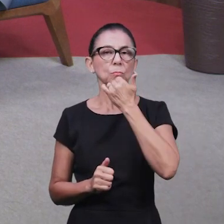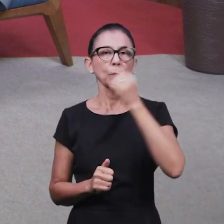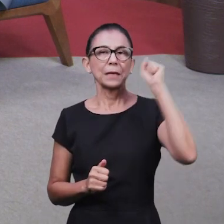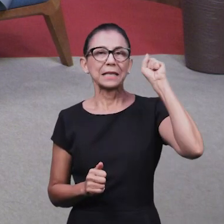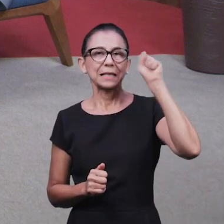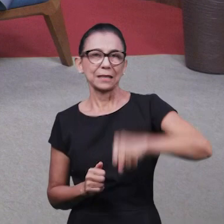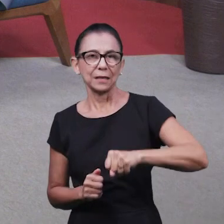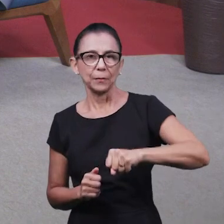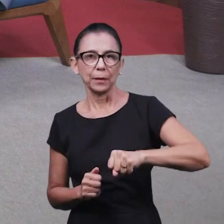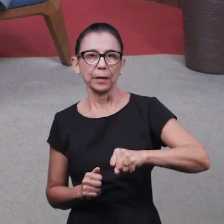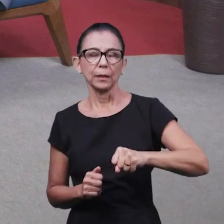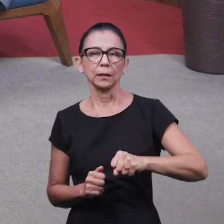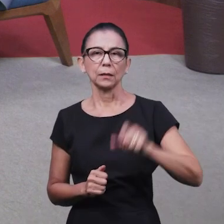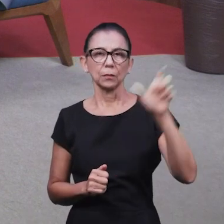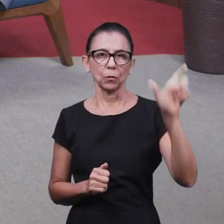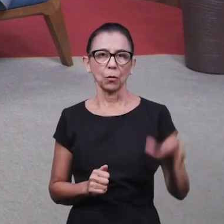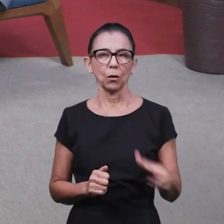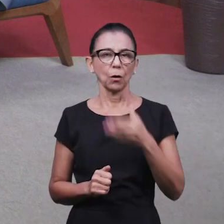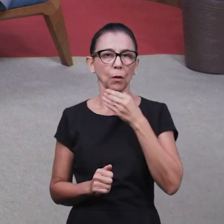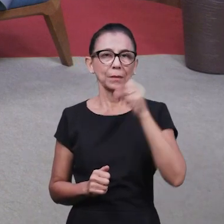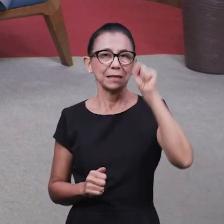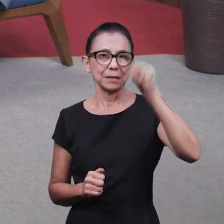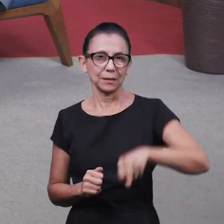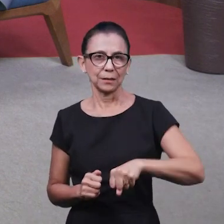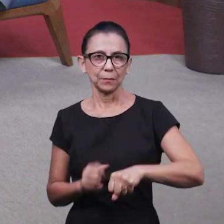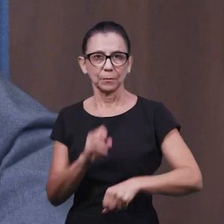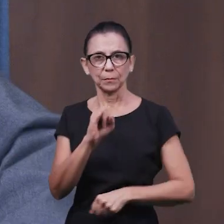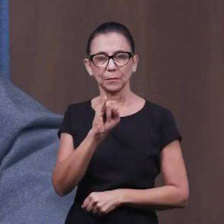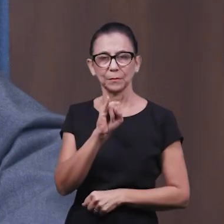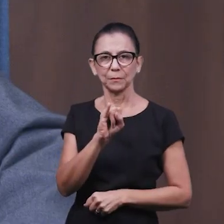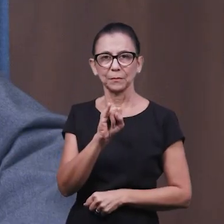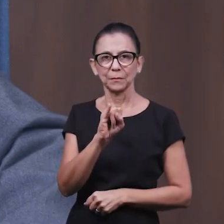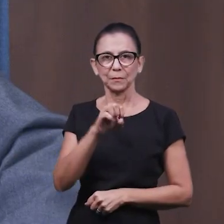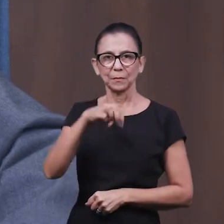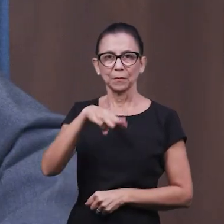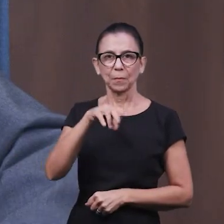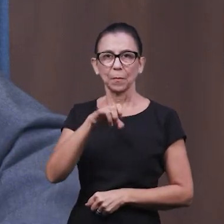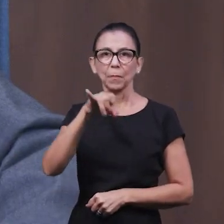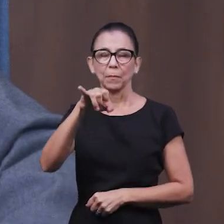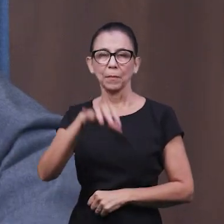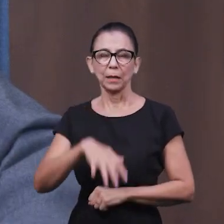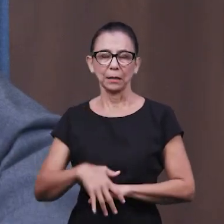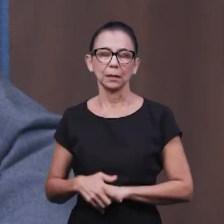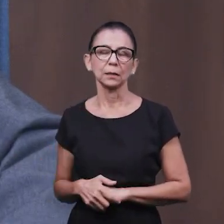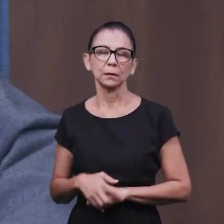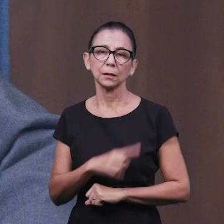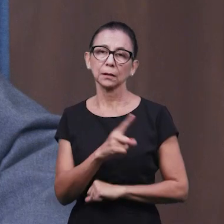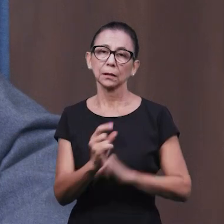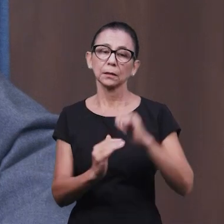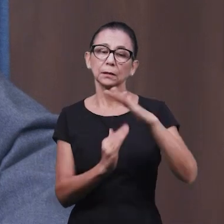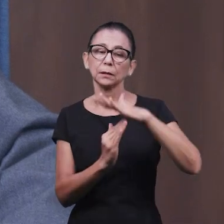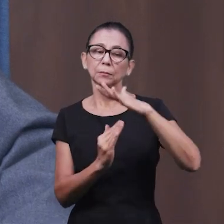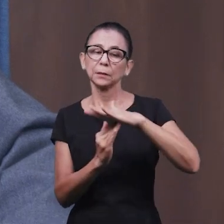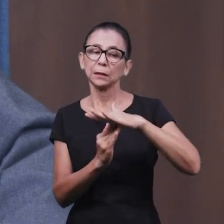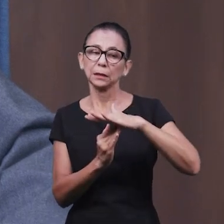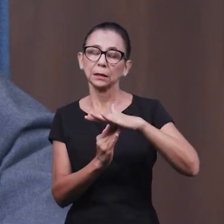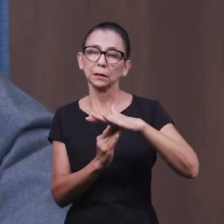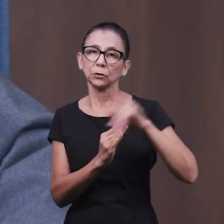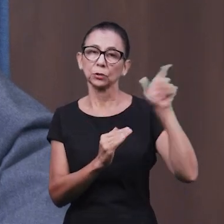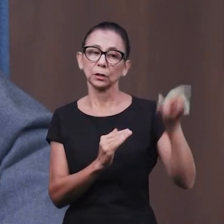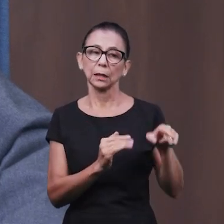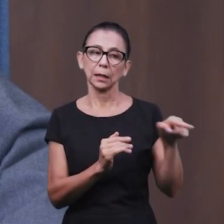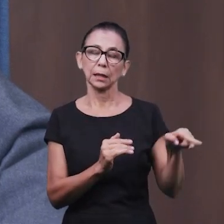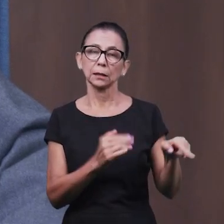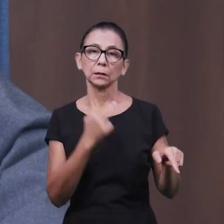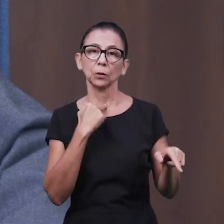Espírito Santo também coloca à nossa disposição. Não há coisa mais maravilhosa do que estarmos nos limites de Jerusalém, de não